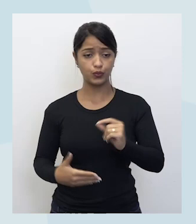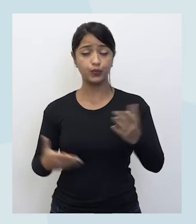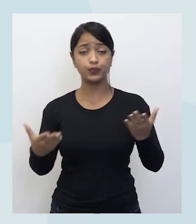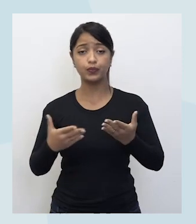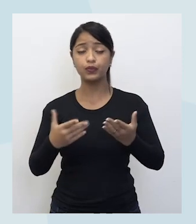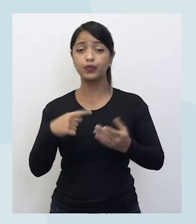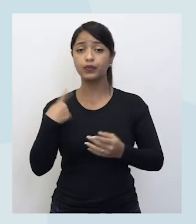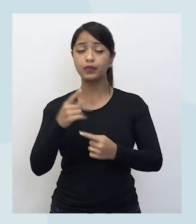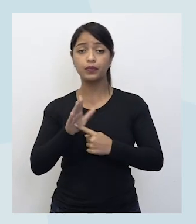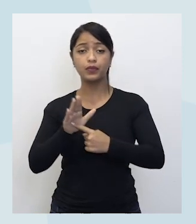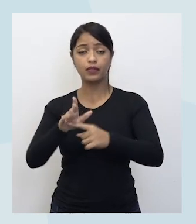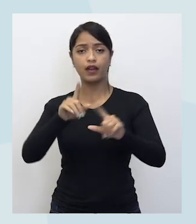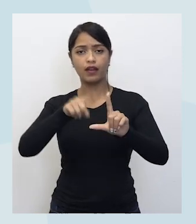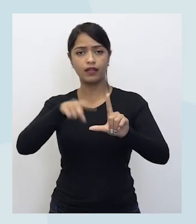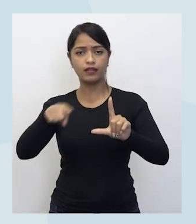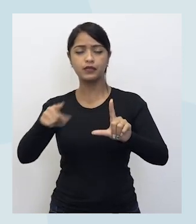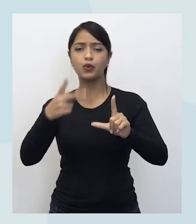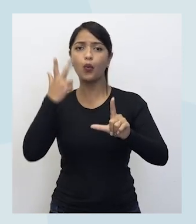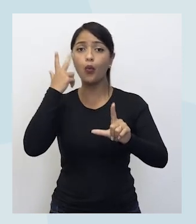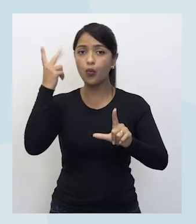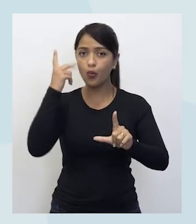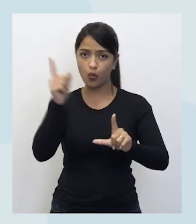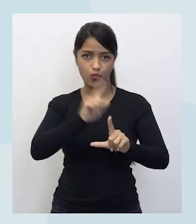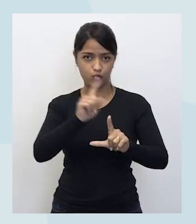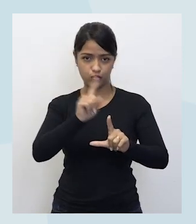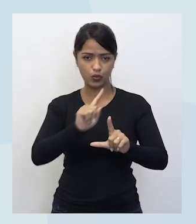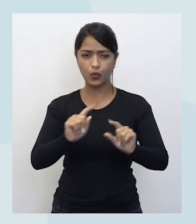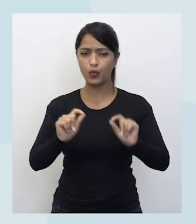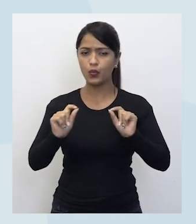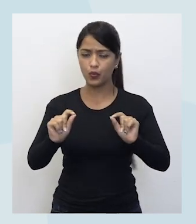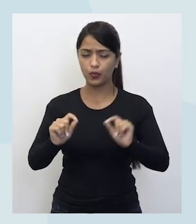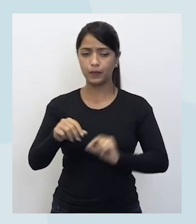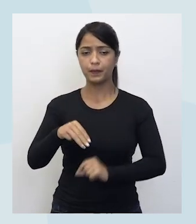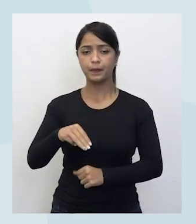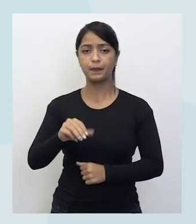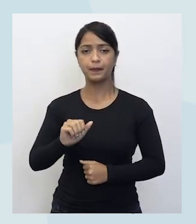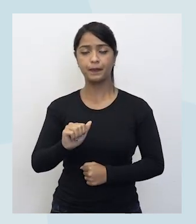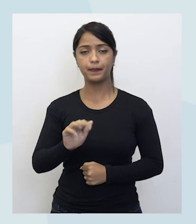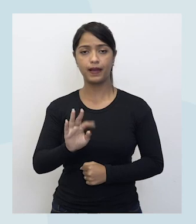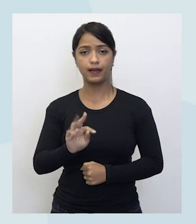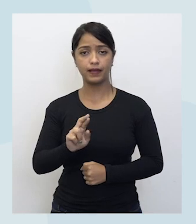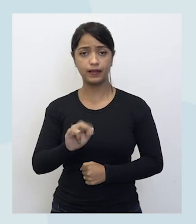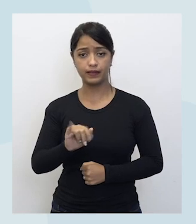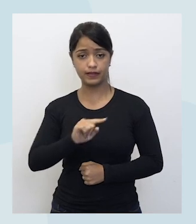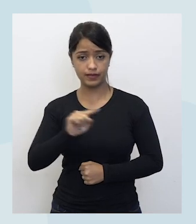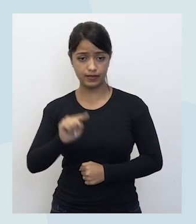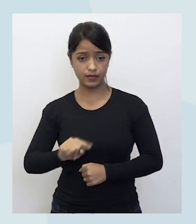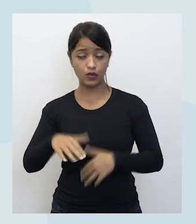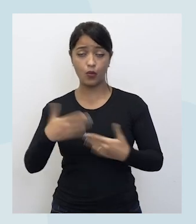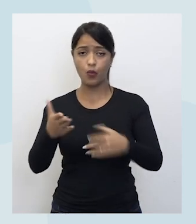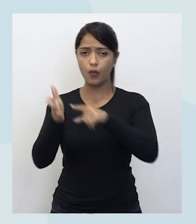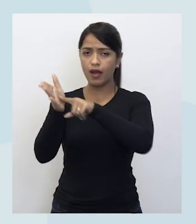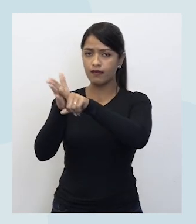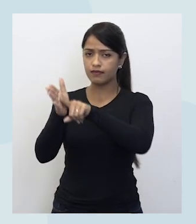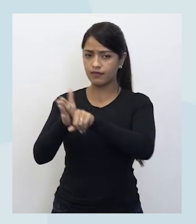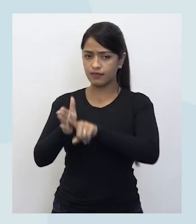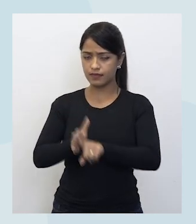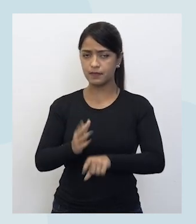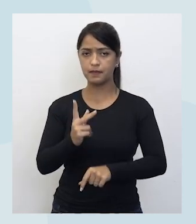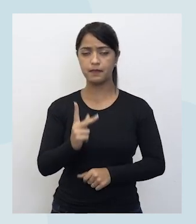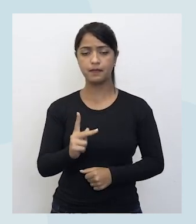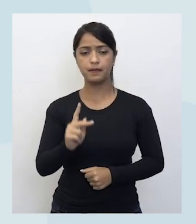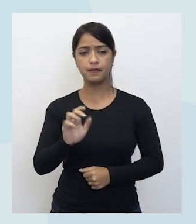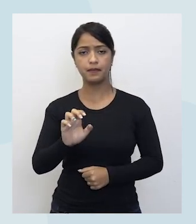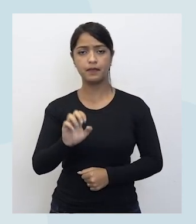muito comum, mas é um índice muito legal, que é a matriz ou análise, né, de Pestel. Então, o que significa o